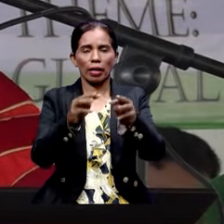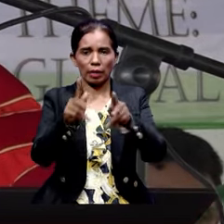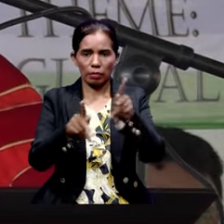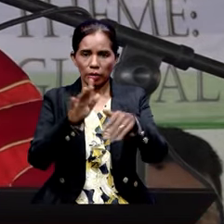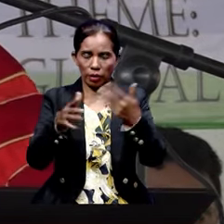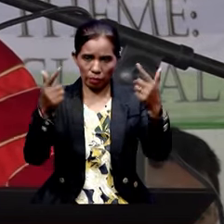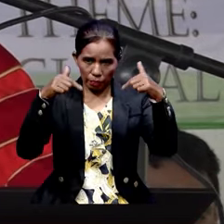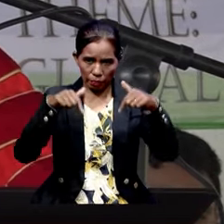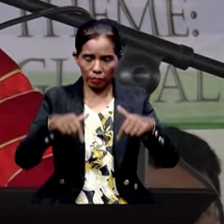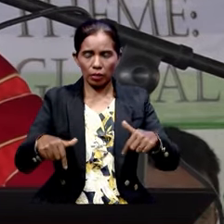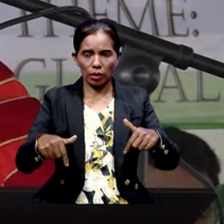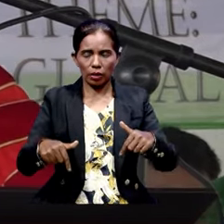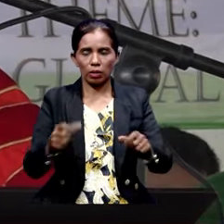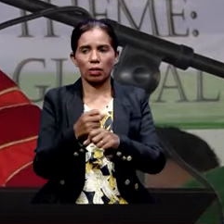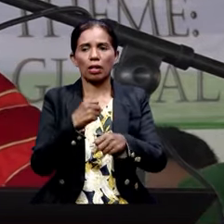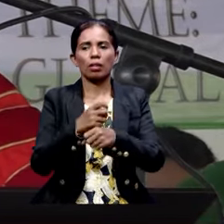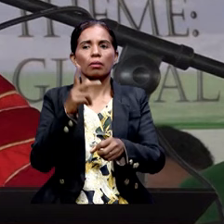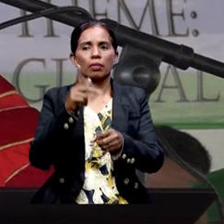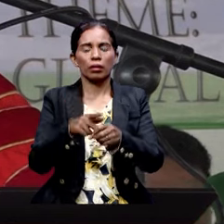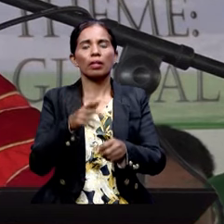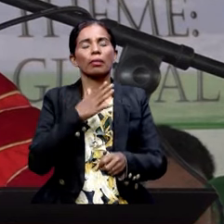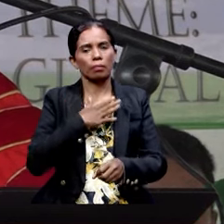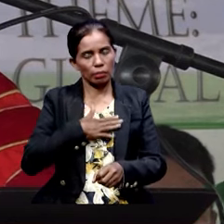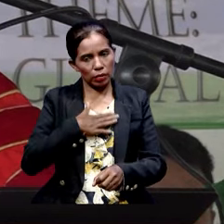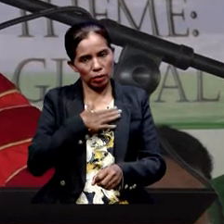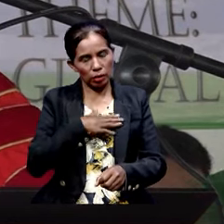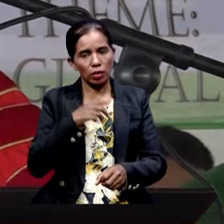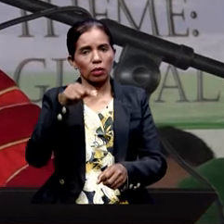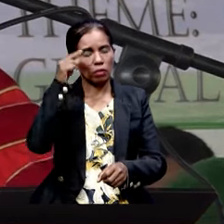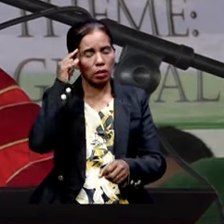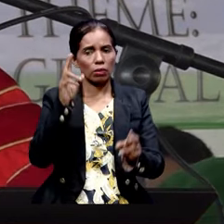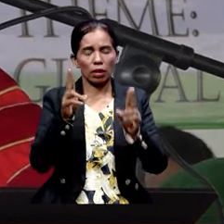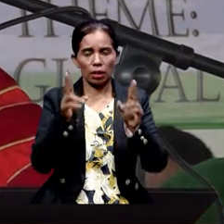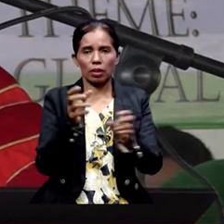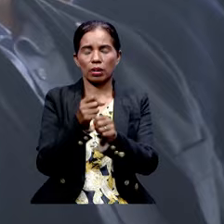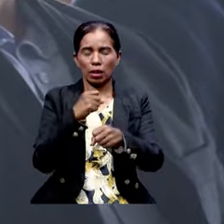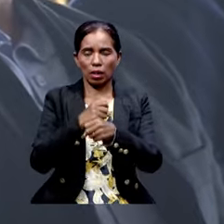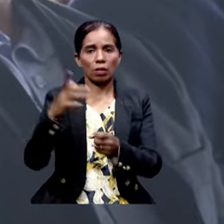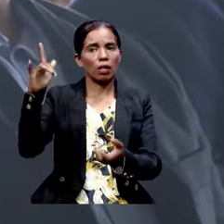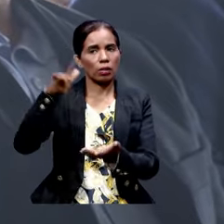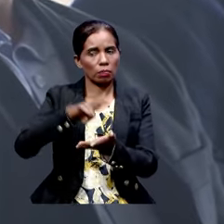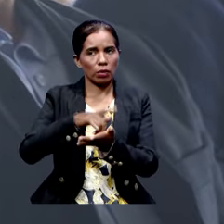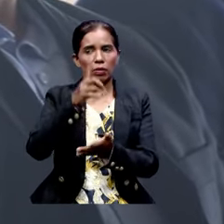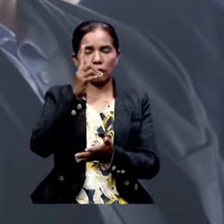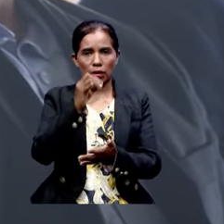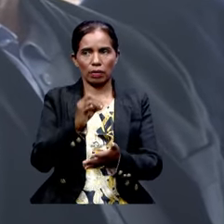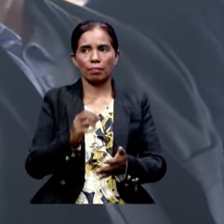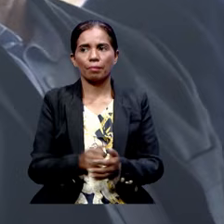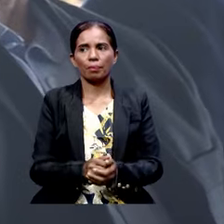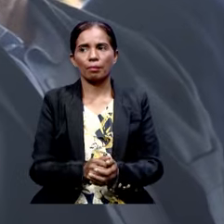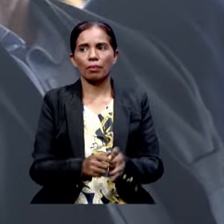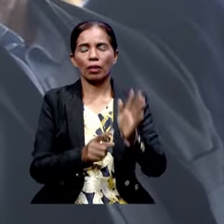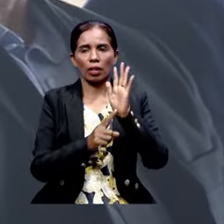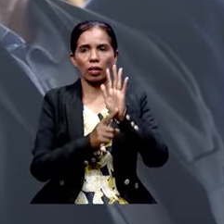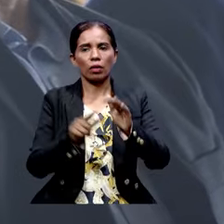alternativa vai mina. Então, favor, Bocan Lalais para o aeroporto dele. Horta Hatutan,